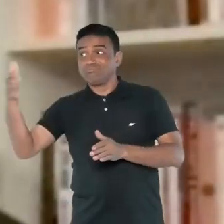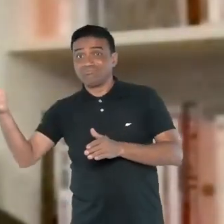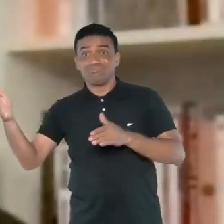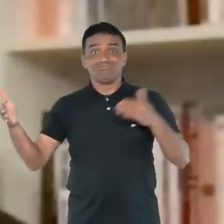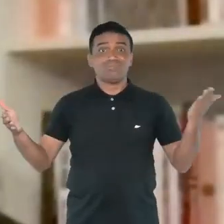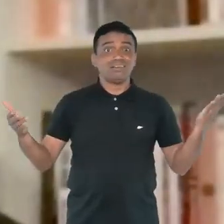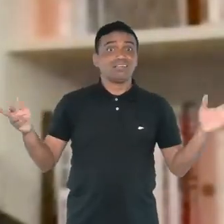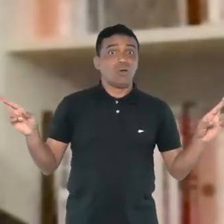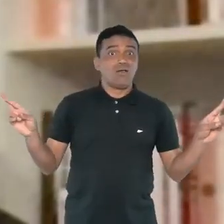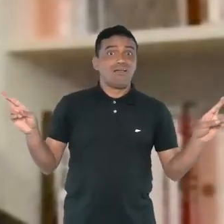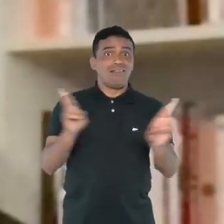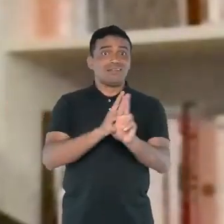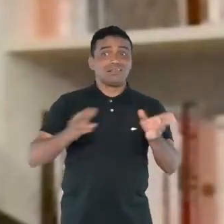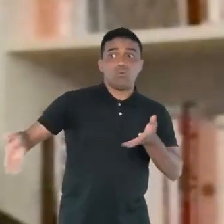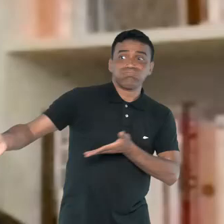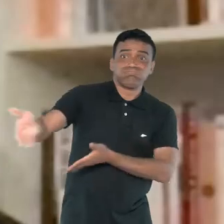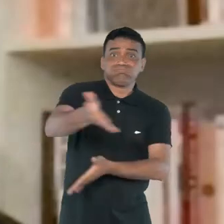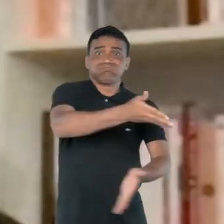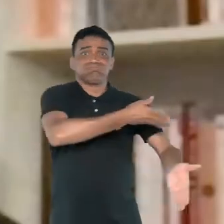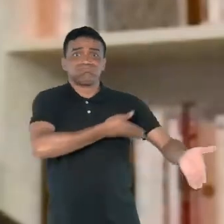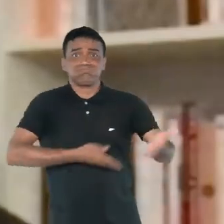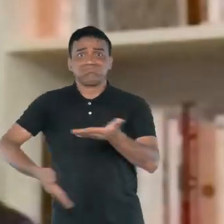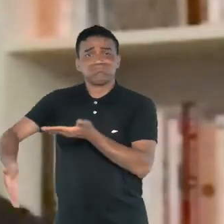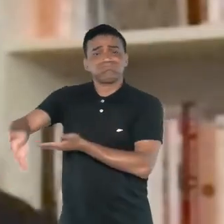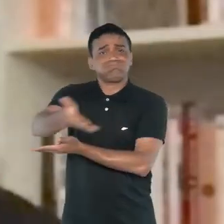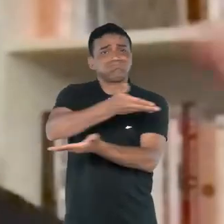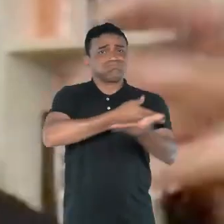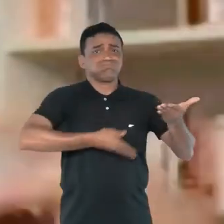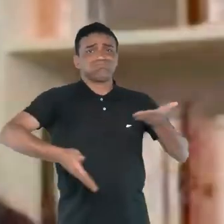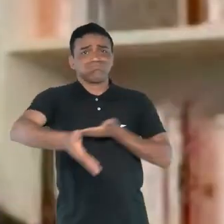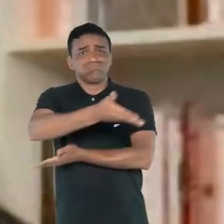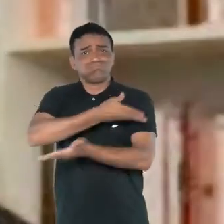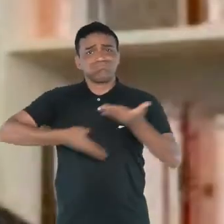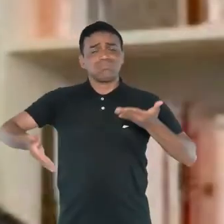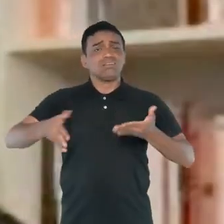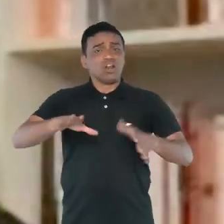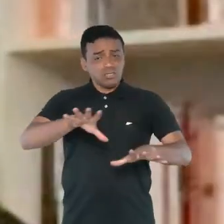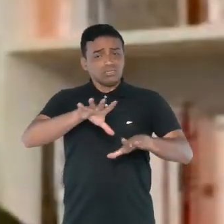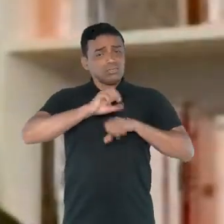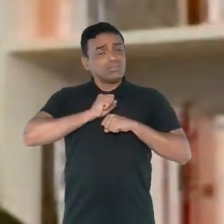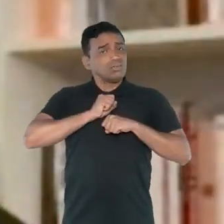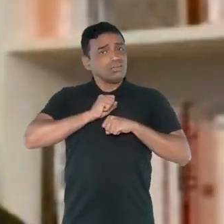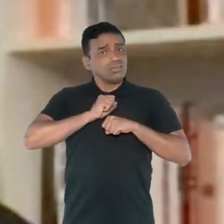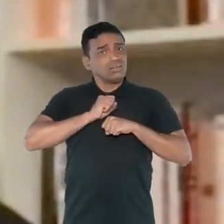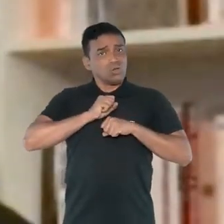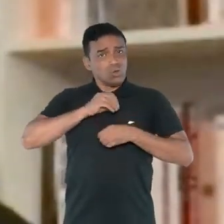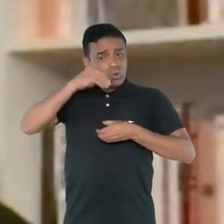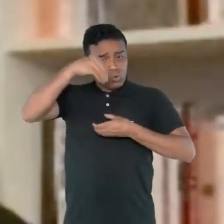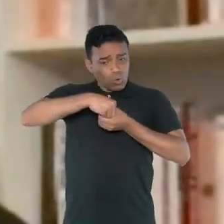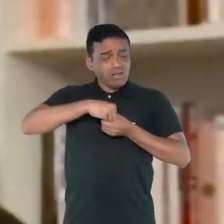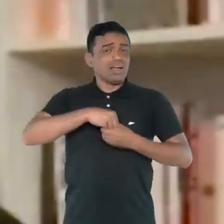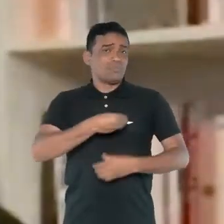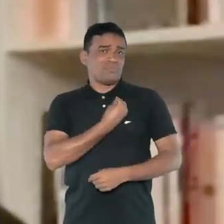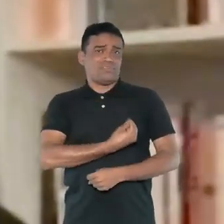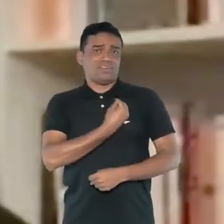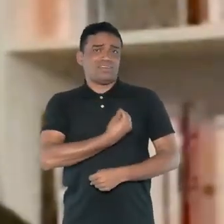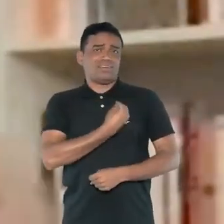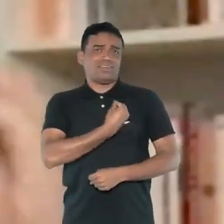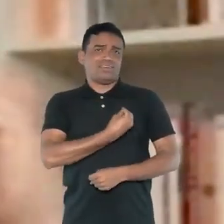nos relacionamos, aqueles que nós incorporamos na nossa vida, aqueles